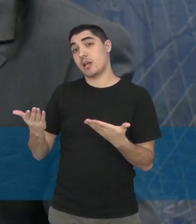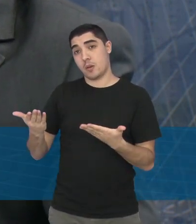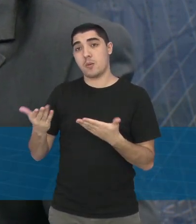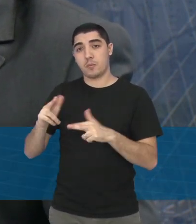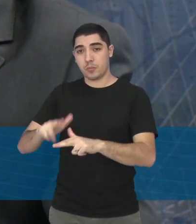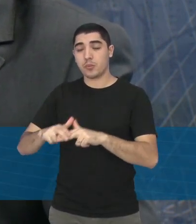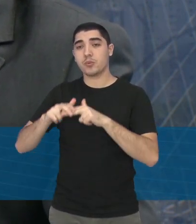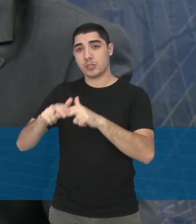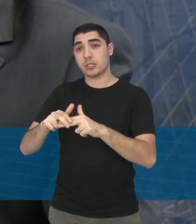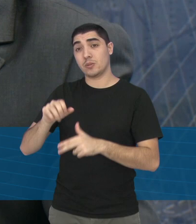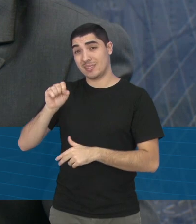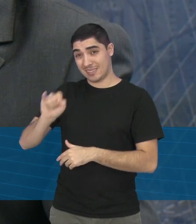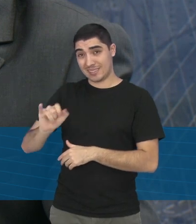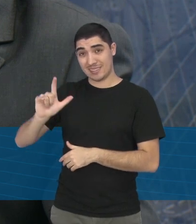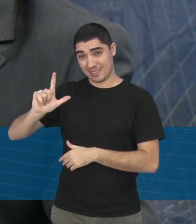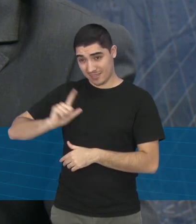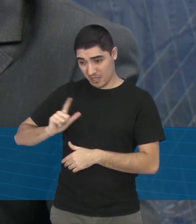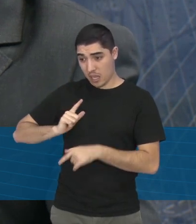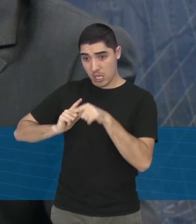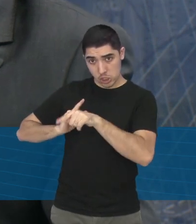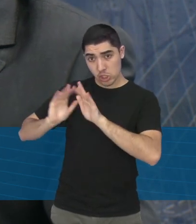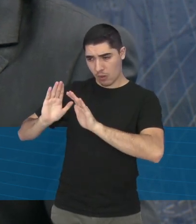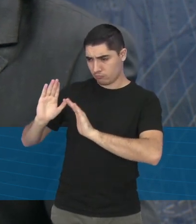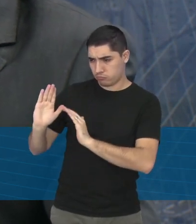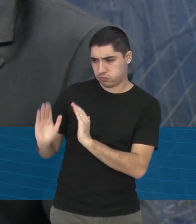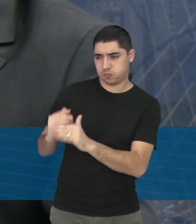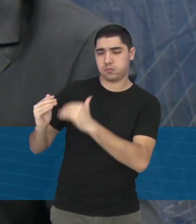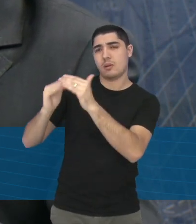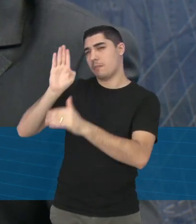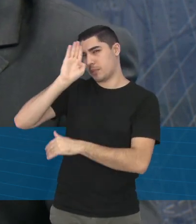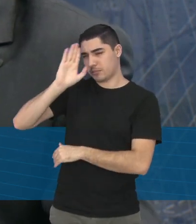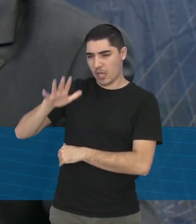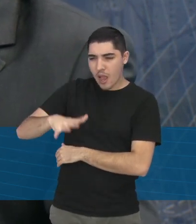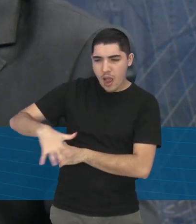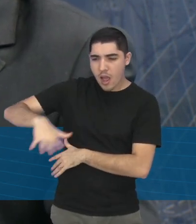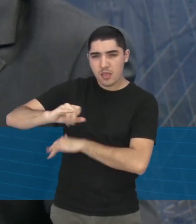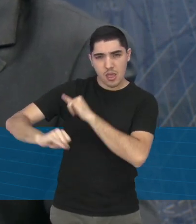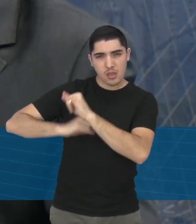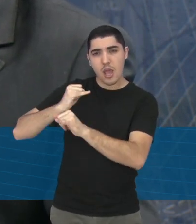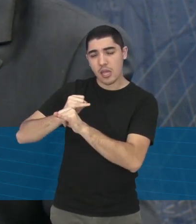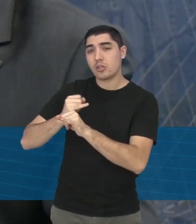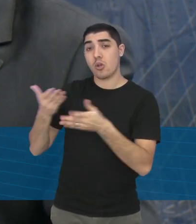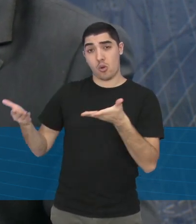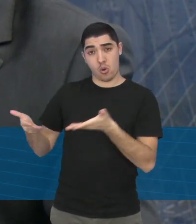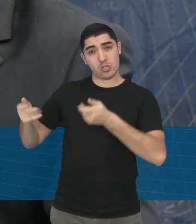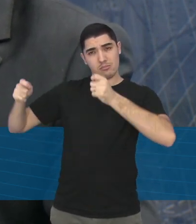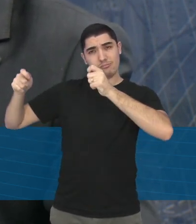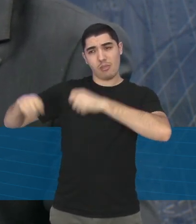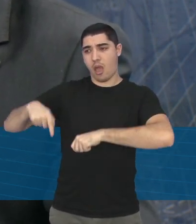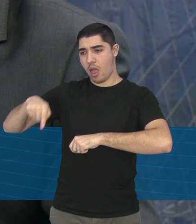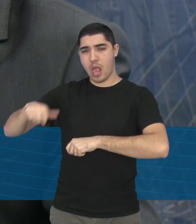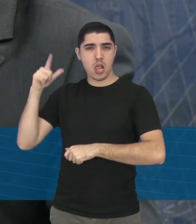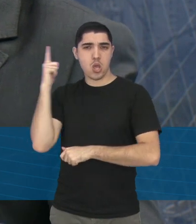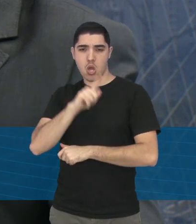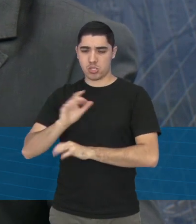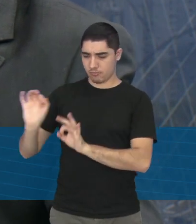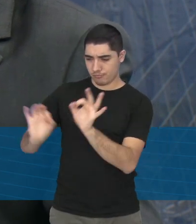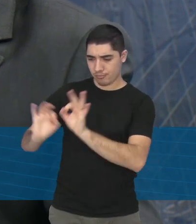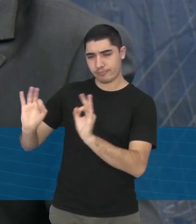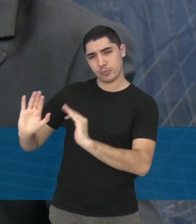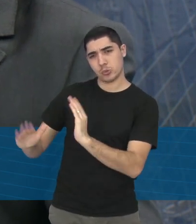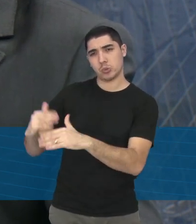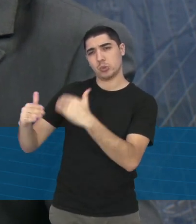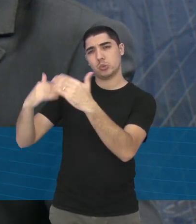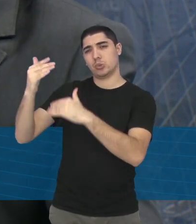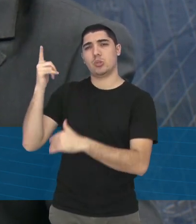Agora, se tem bastante desenvolvimento com isso, principalmente com a internet, hoje se consegue desenvolver, produzir